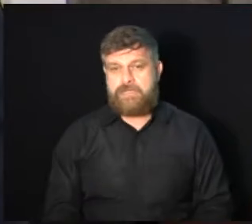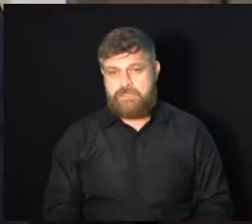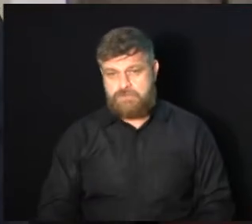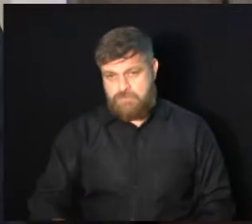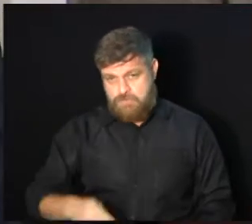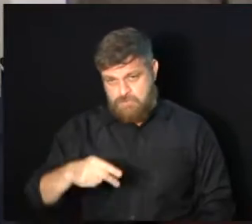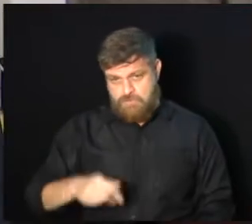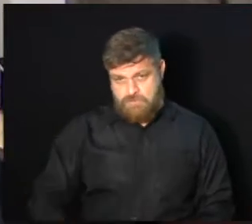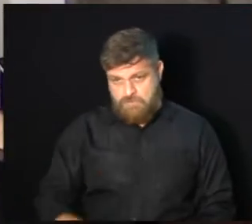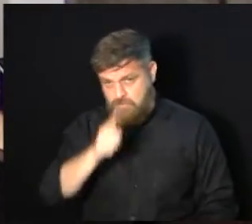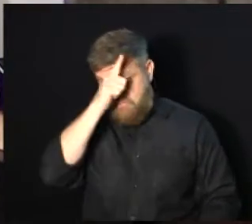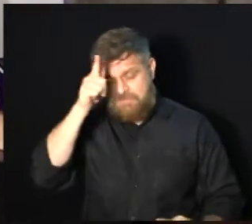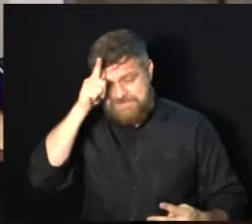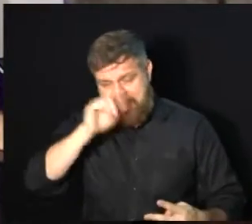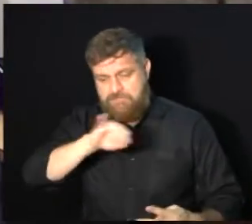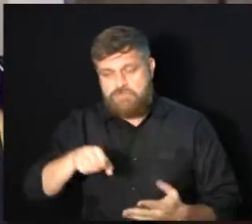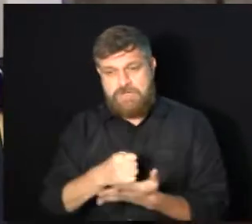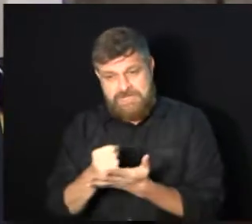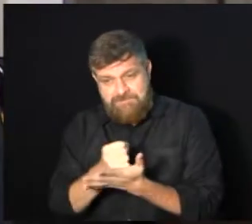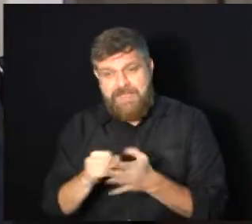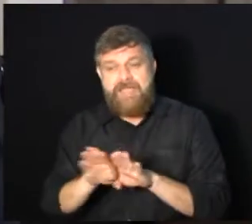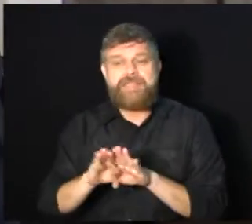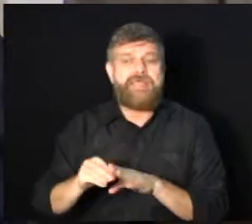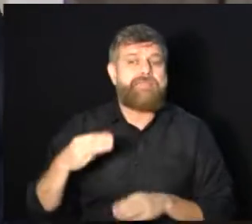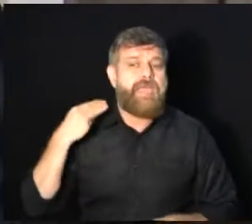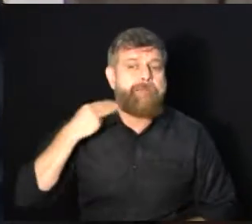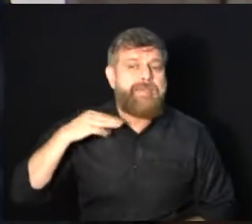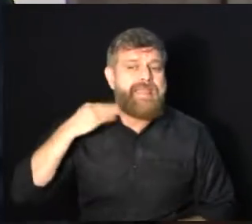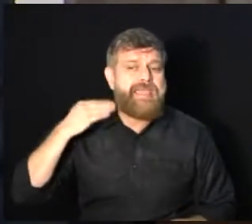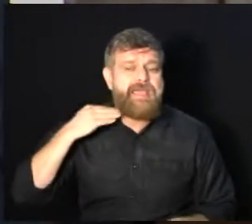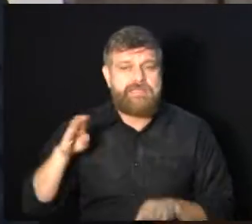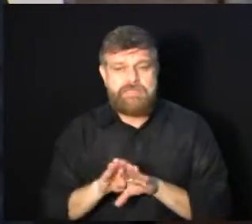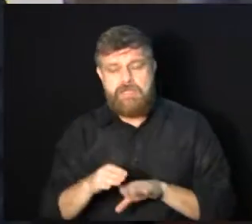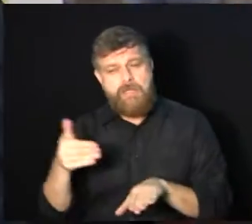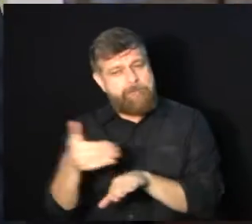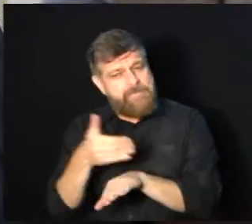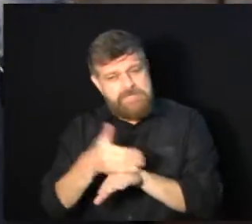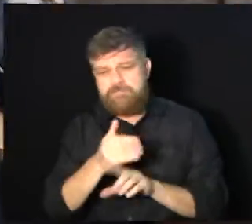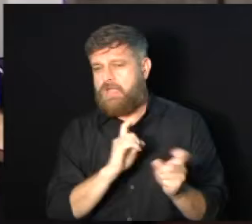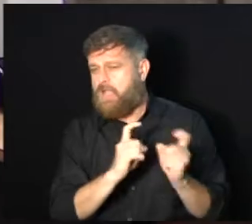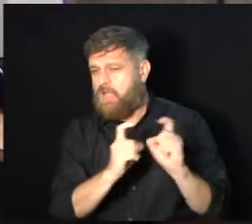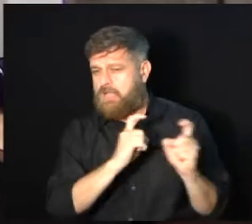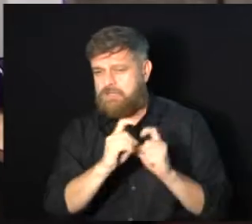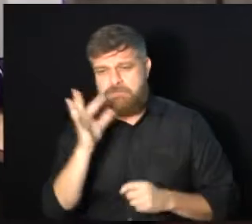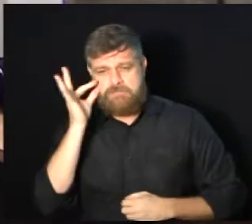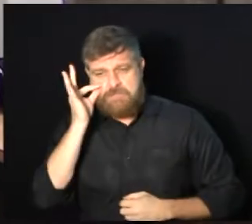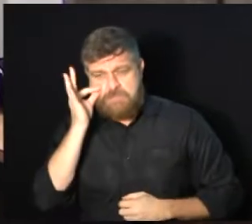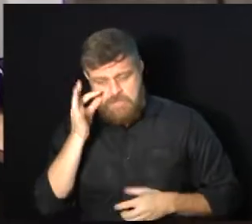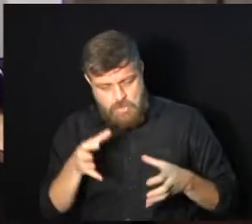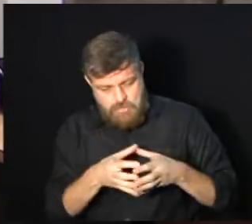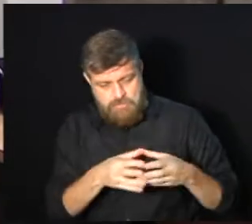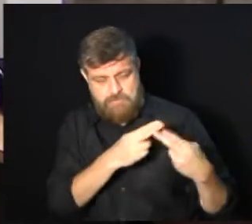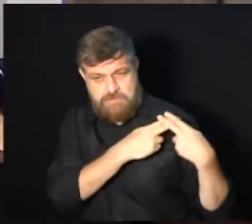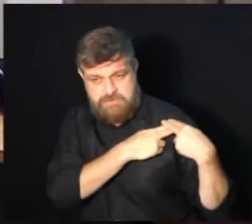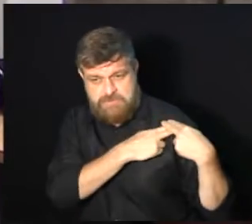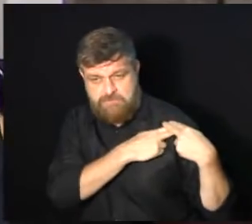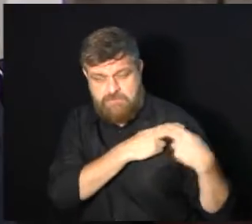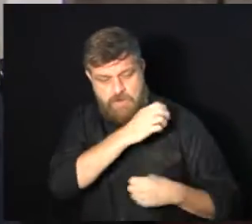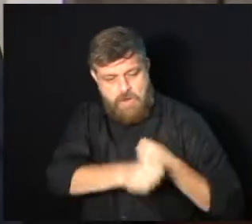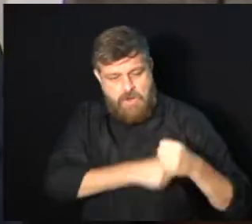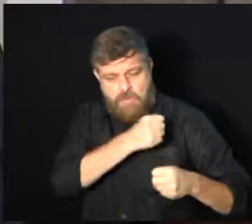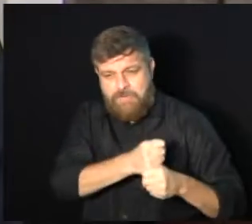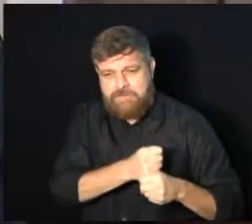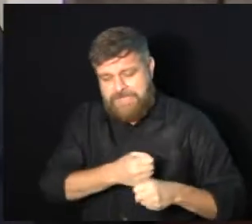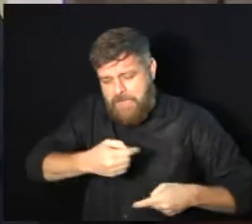da Farmácia e também da Mariana Conte, por sempre participarem das reuniões da comissão. Foi um ano de